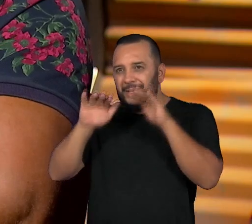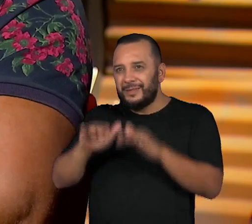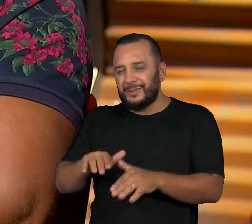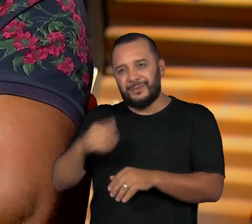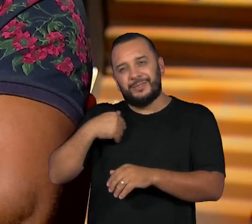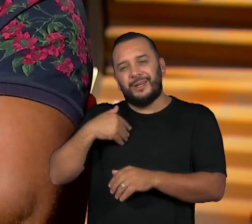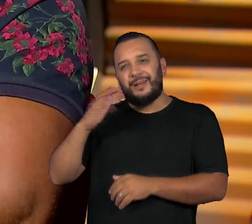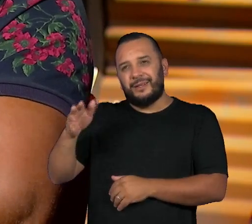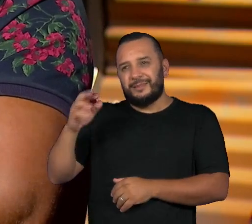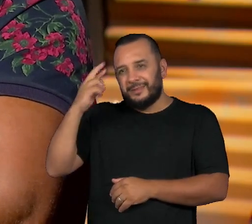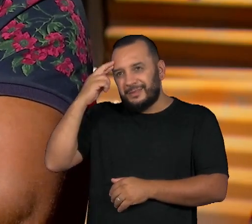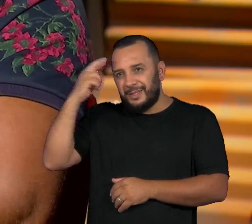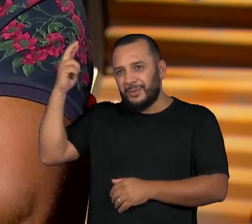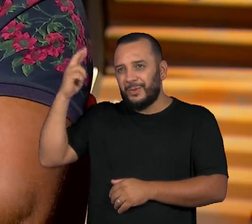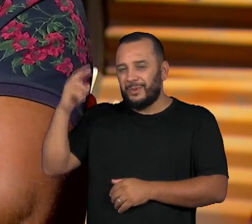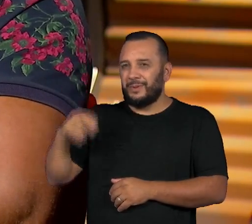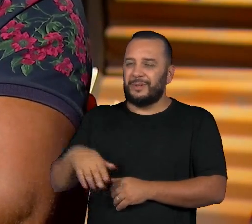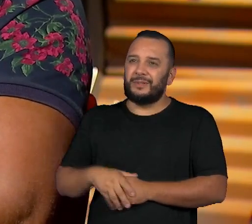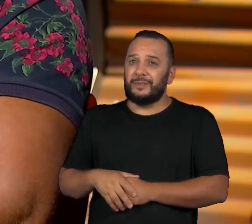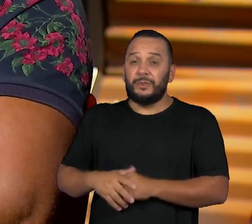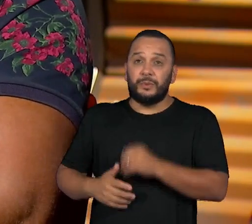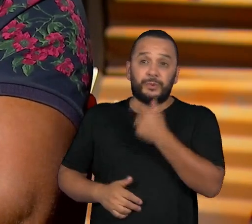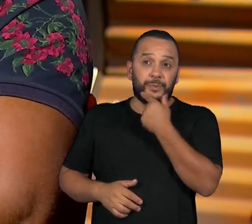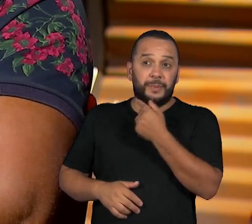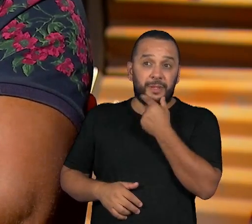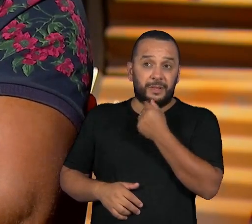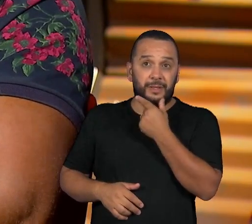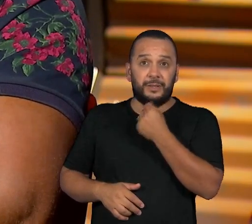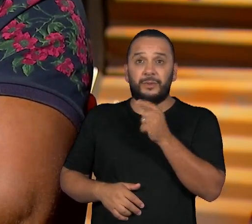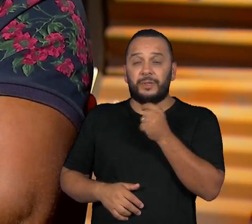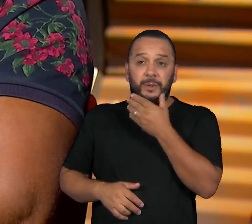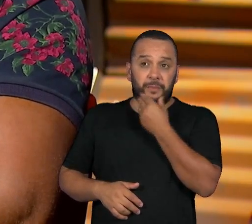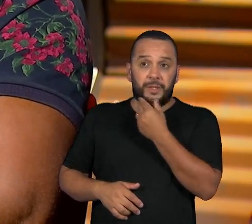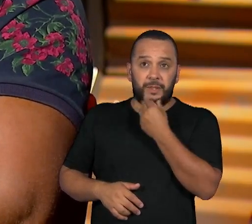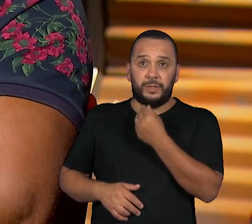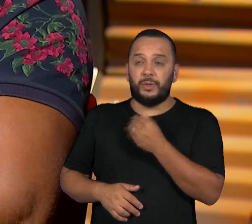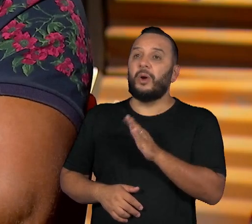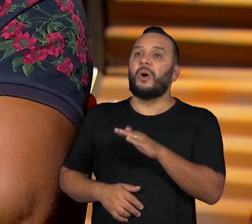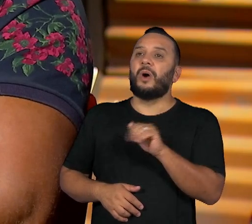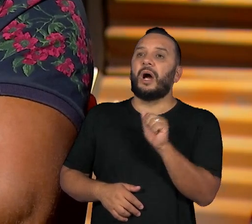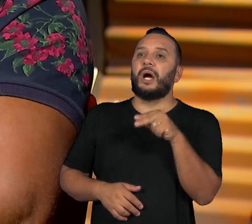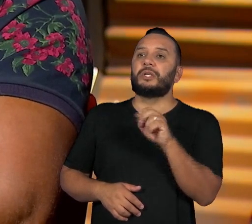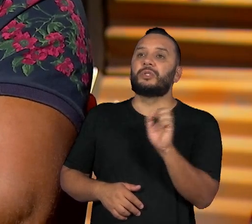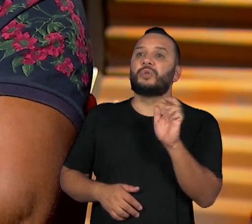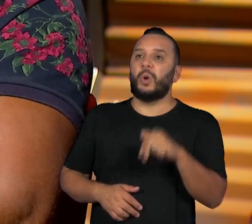né? Os moleques que hoje em dia eles estão mais, tipo, Anderson,